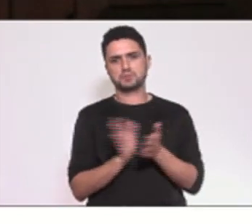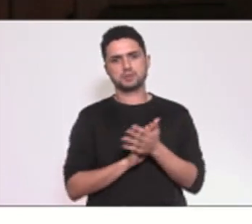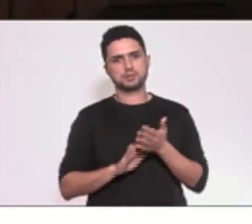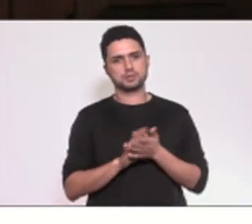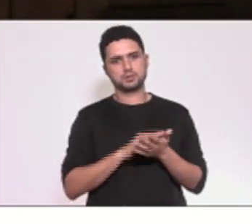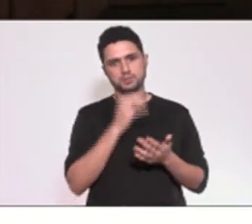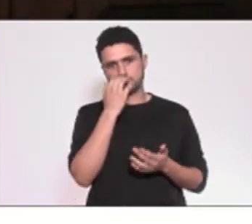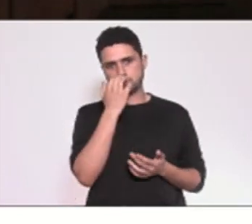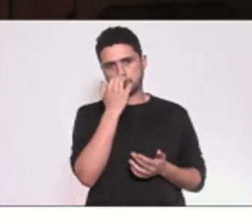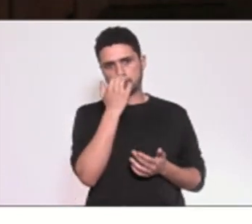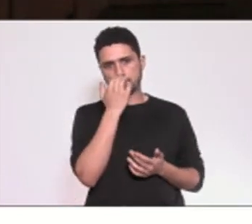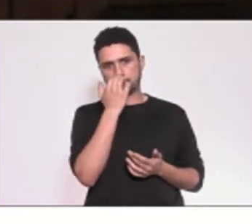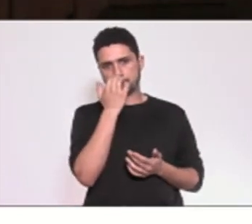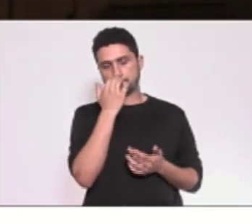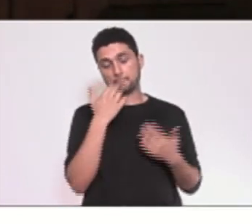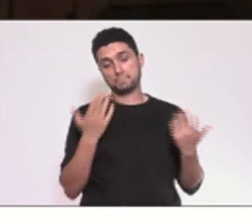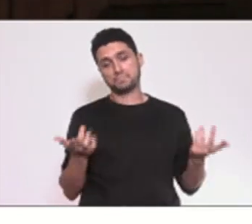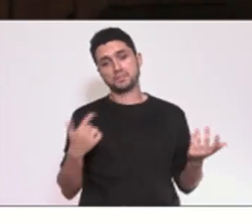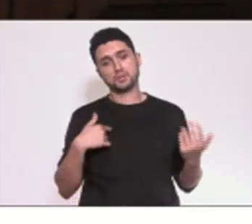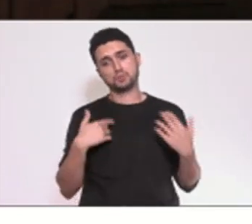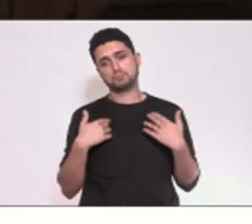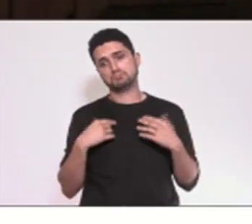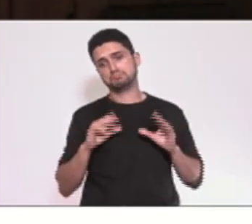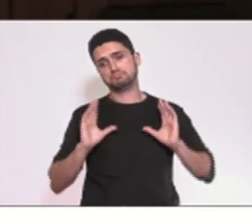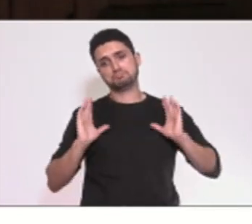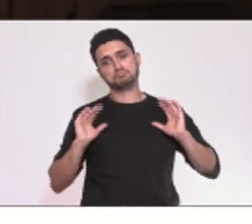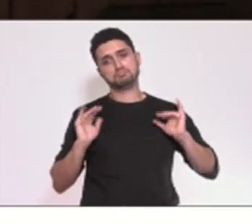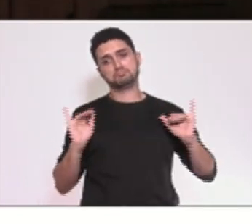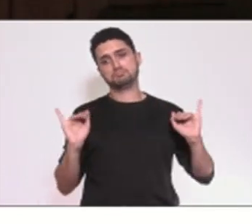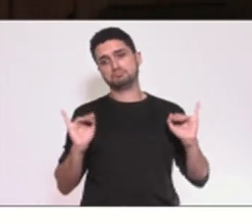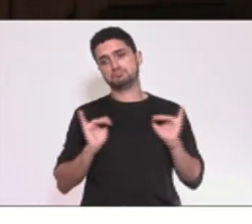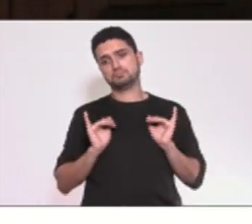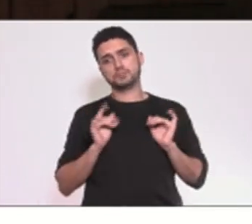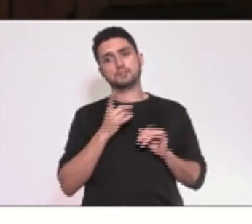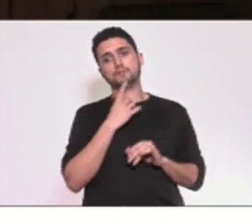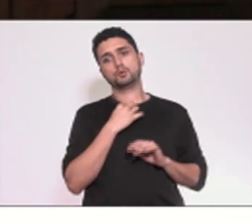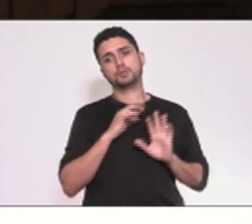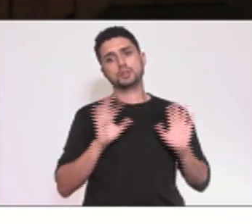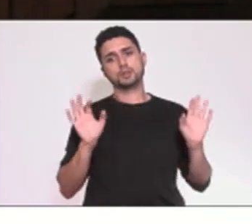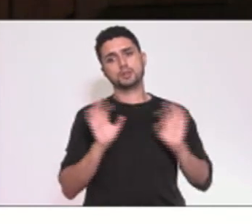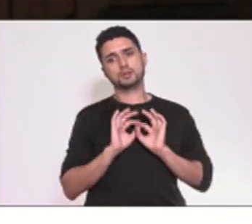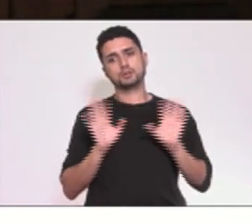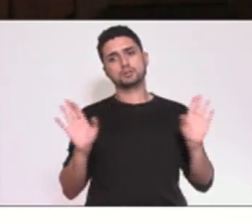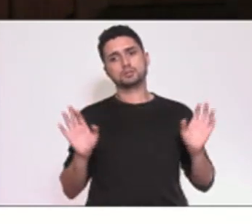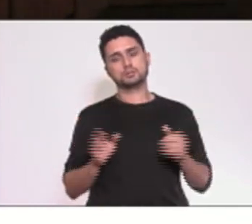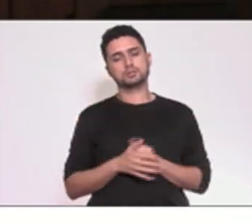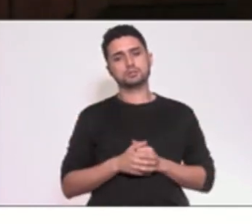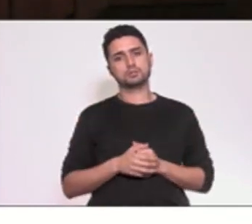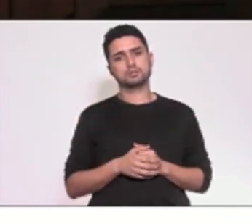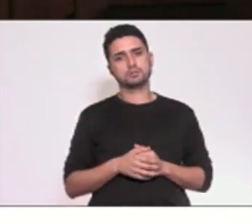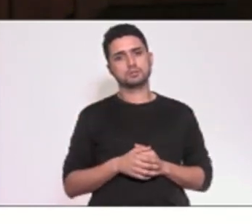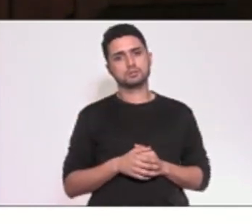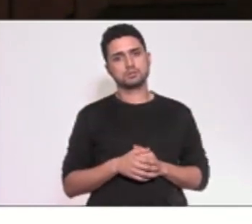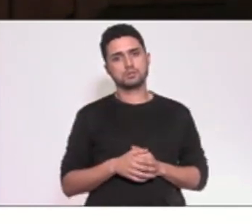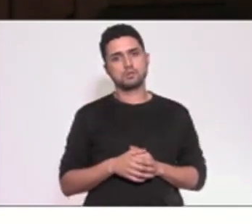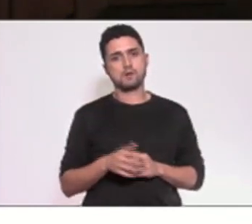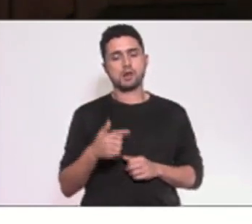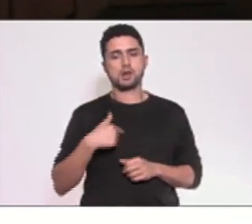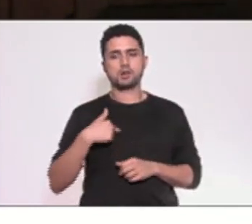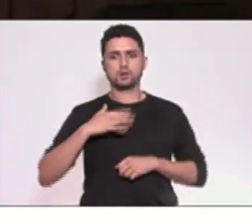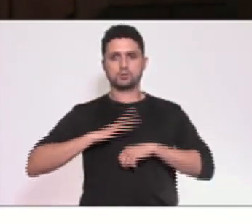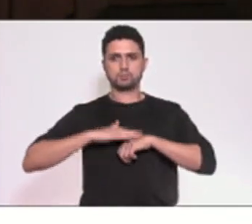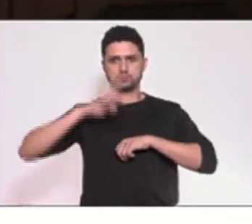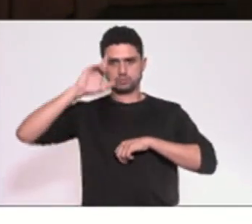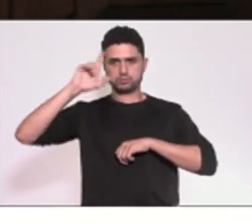Então, estou muito à vontade, porque eu costumo dizer, senhor presidente, e defendo essa posição, que eu sou o senhor das minhas decisões,